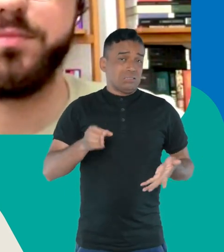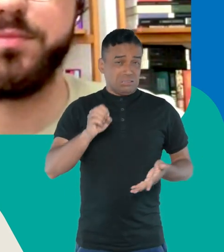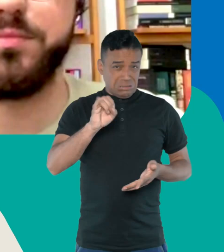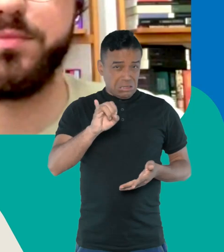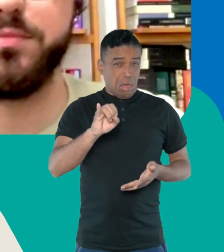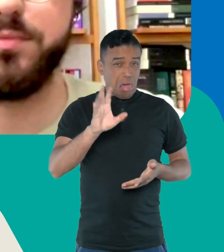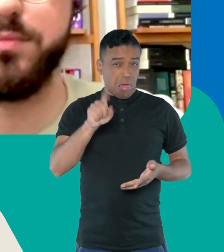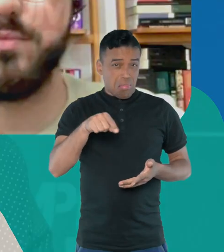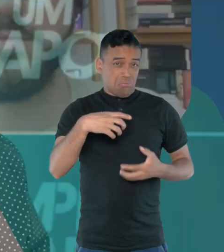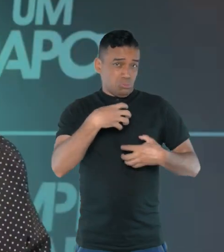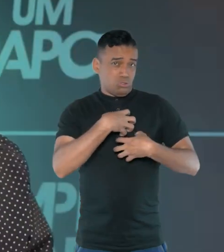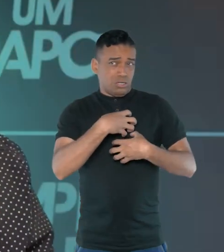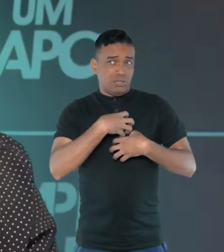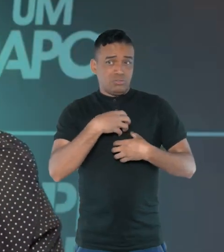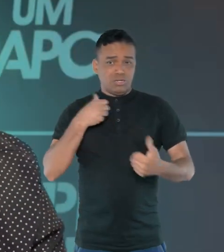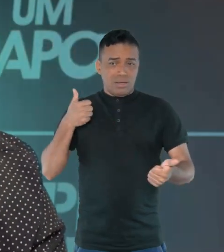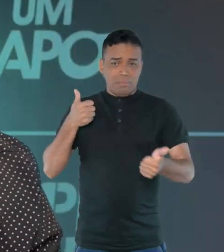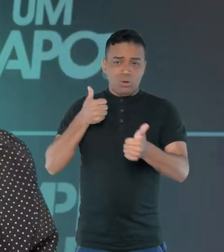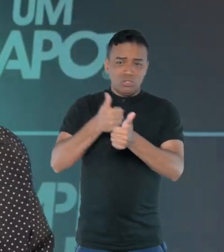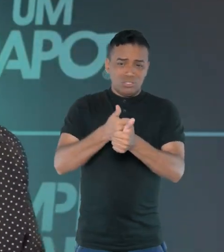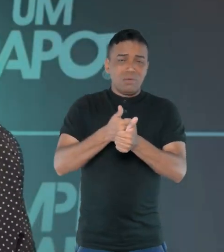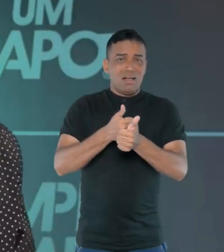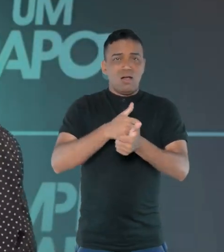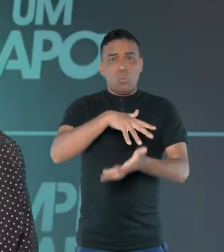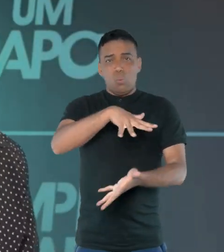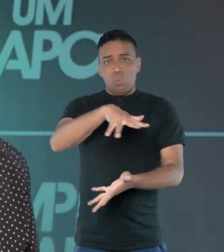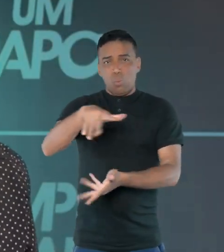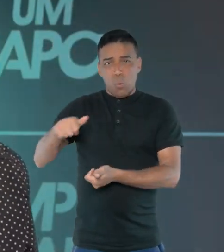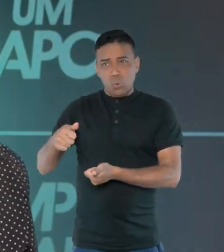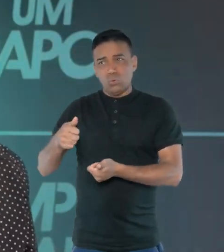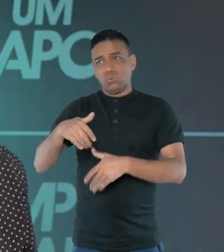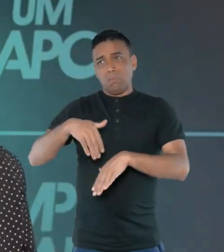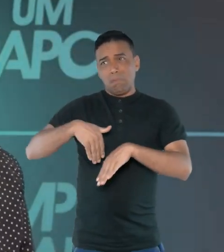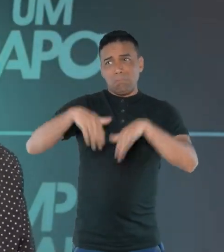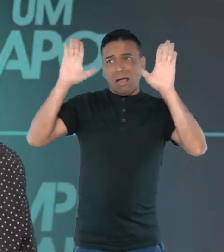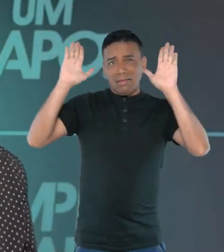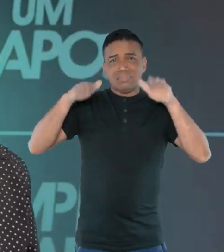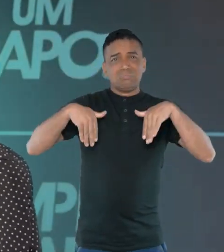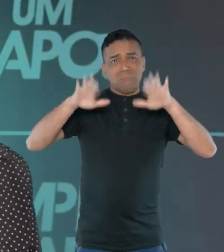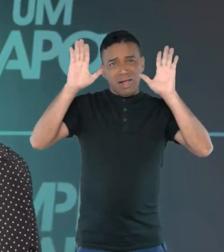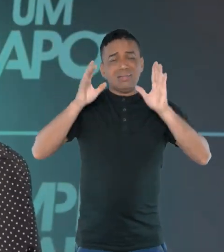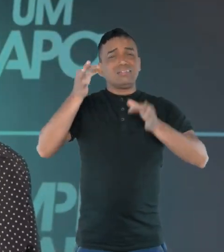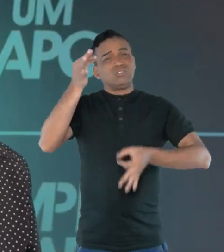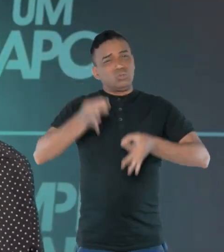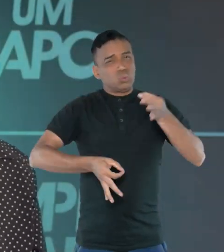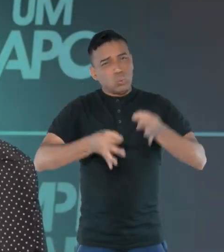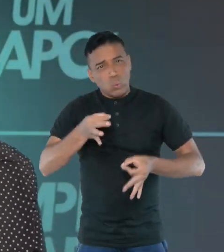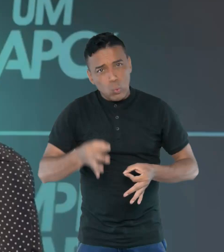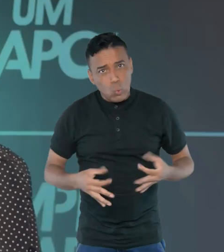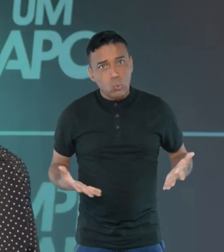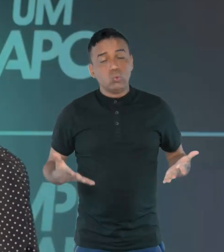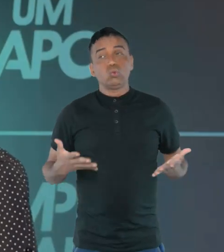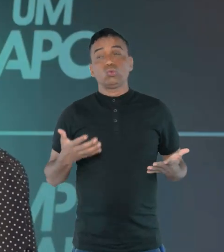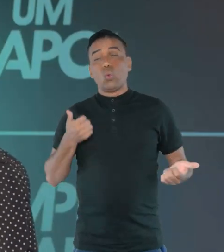se aproximar de um mundo que você entende um pouco mais justo, um pouco mais próximo do que poderia